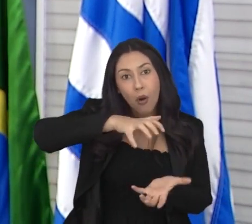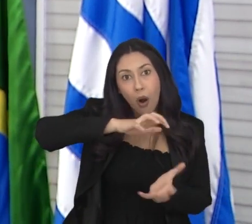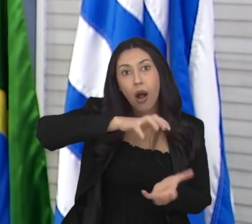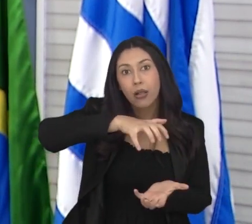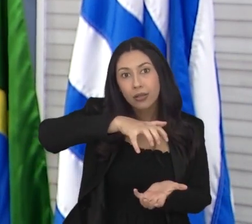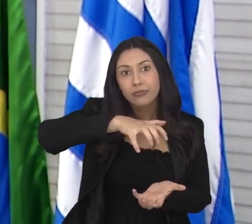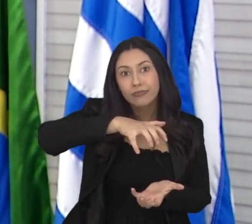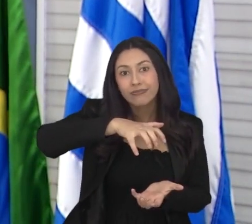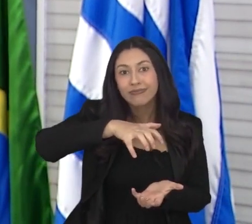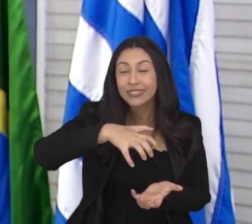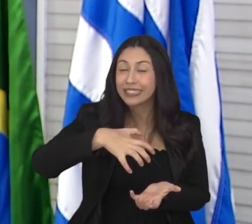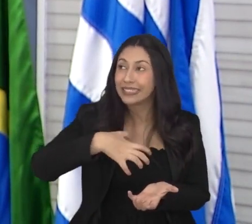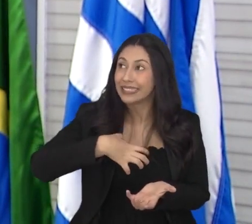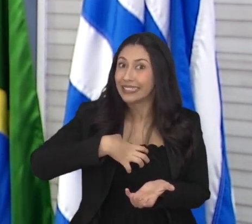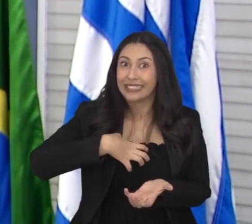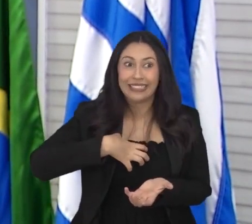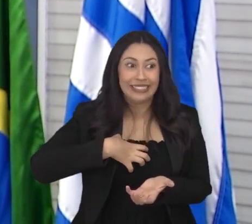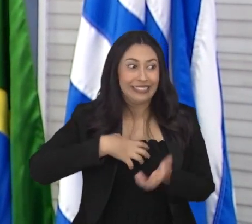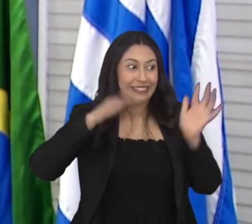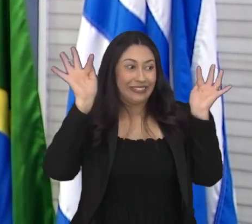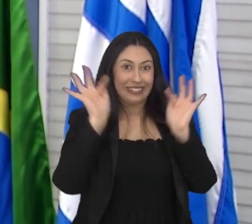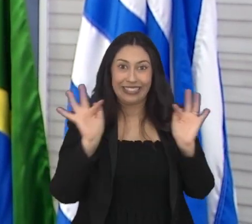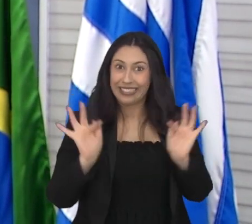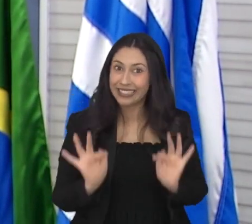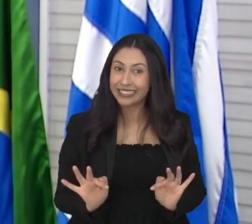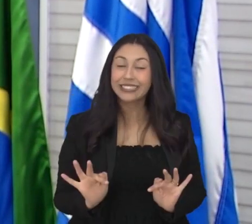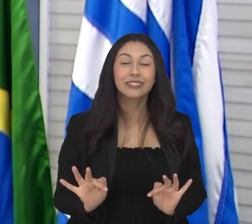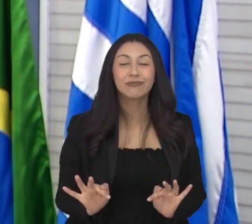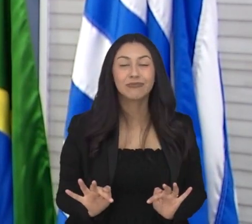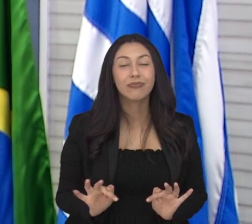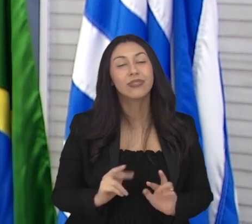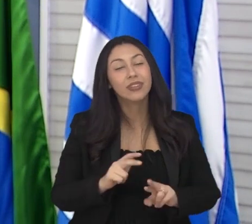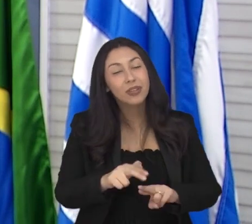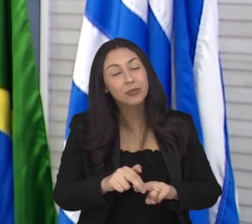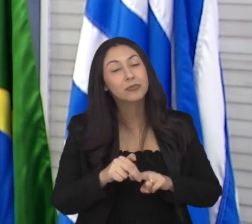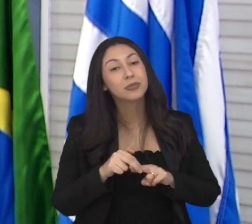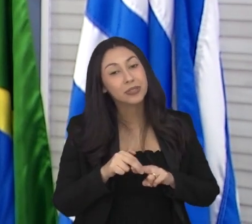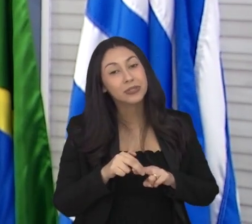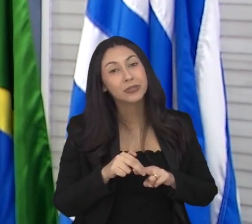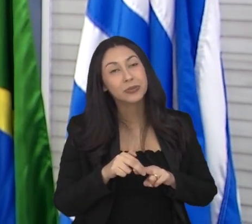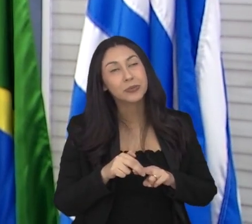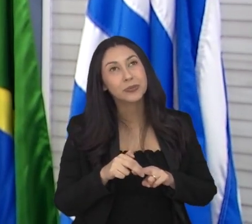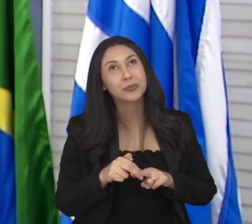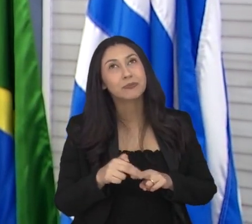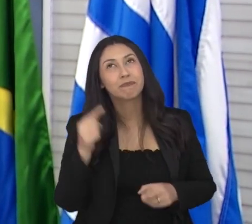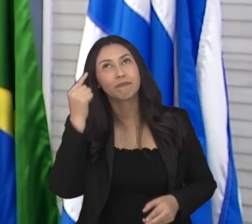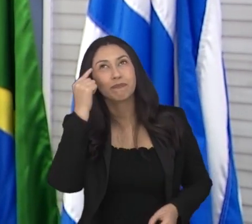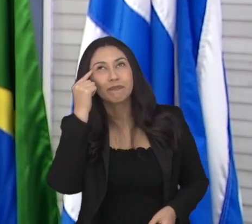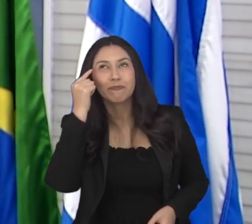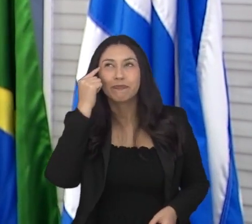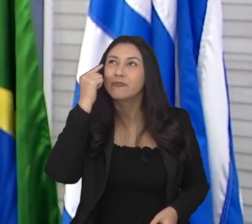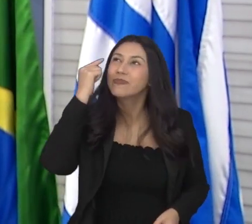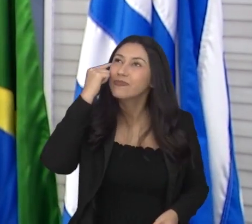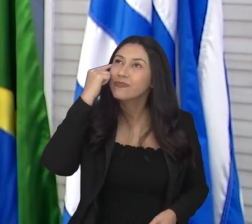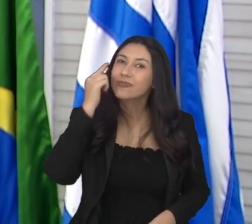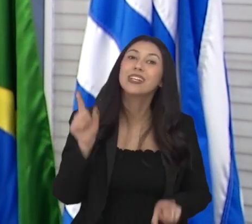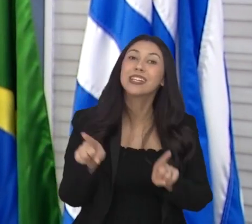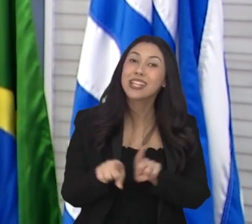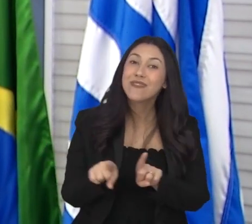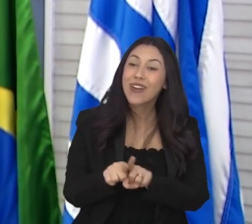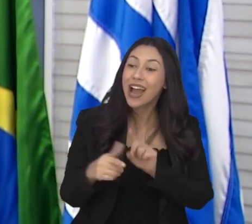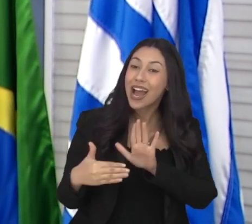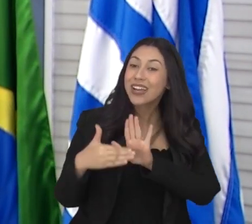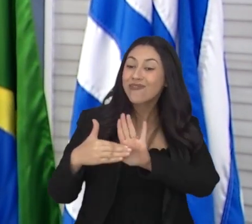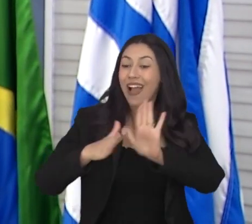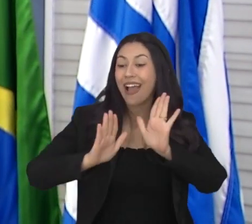para nós. E um sentimento enorme de receber uma bola. Então a gente criou esse pensamento, vamos também